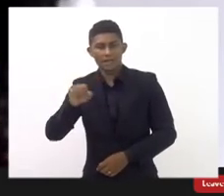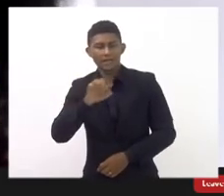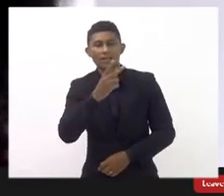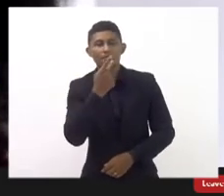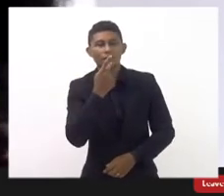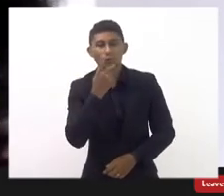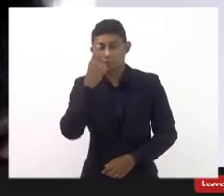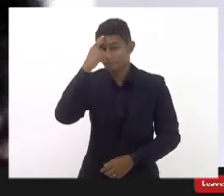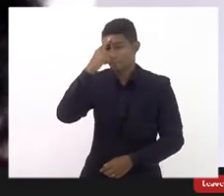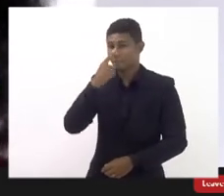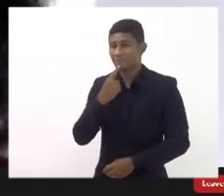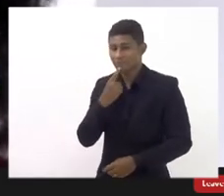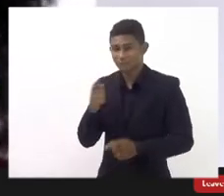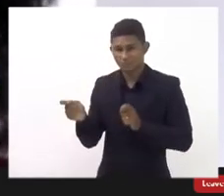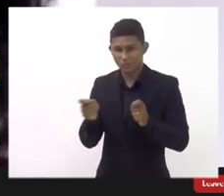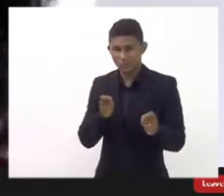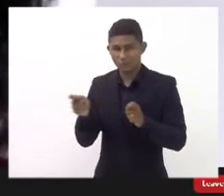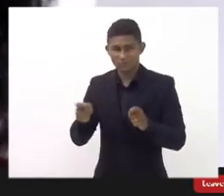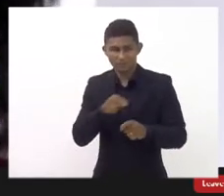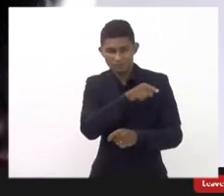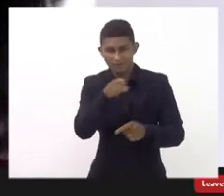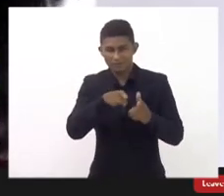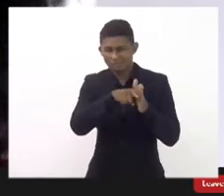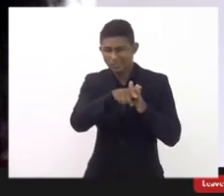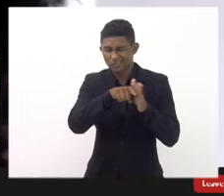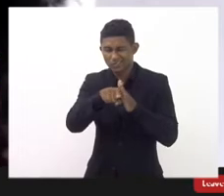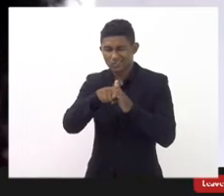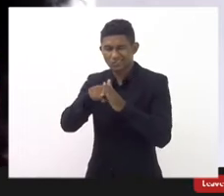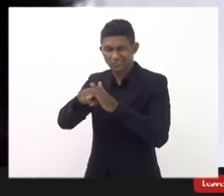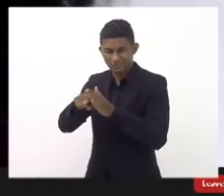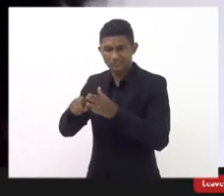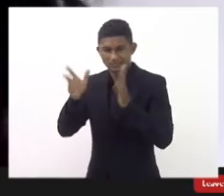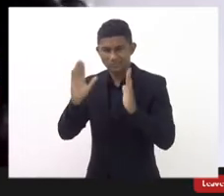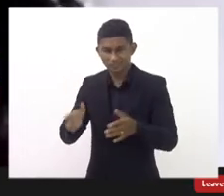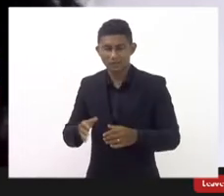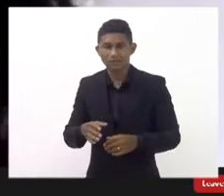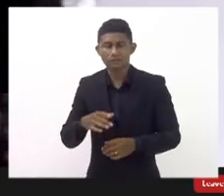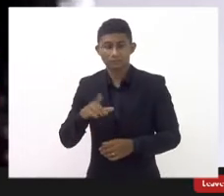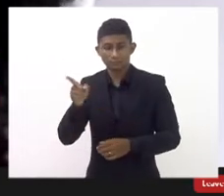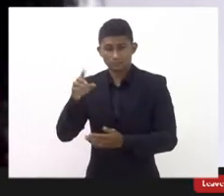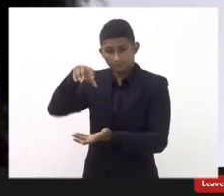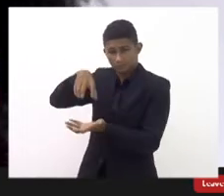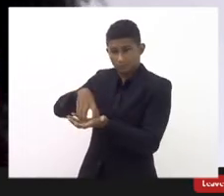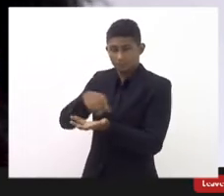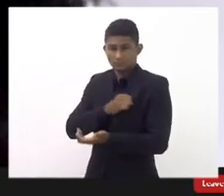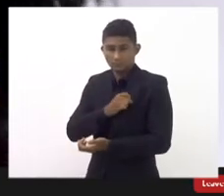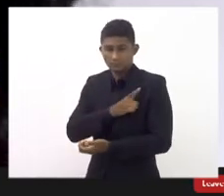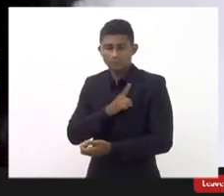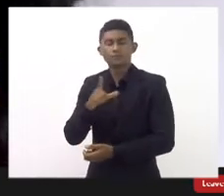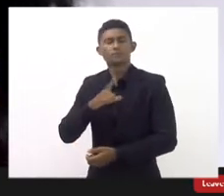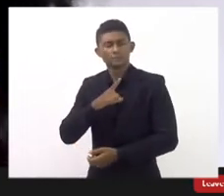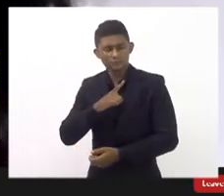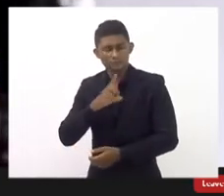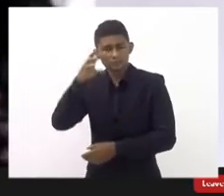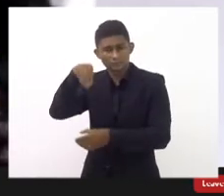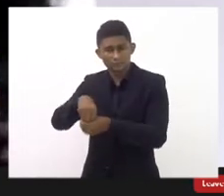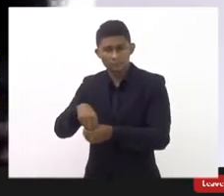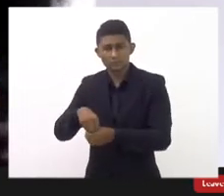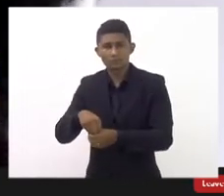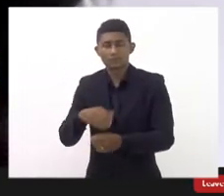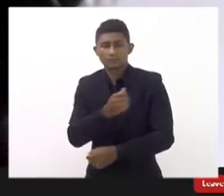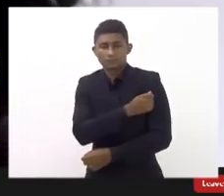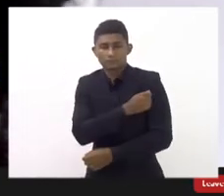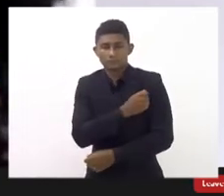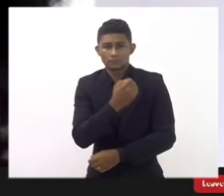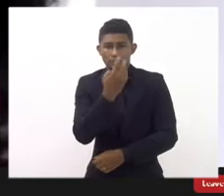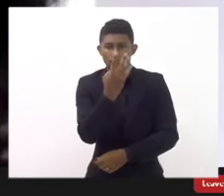estudantes na pesquisa que fizeram na Politécnica Joaquim Venâncio, né? No campus São Gonçalo nós temos atualmente 469